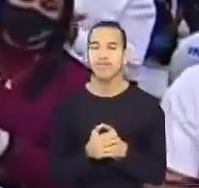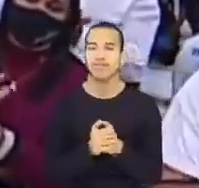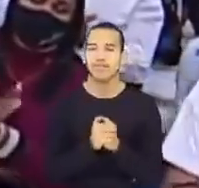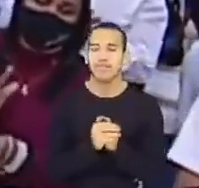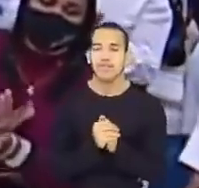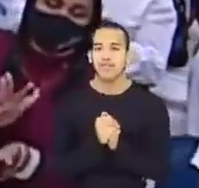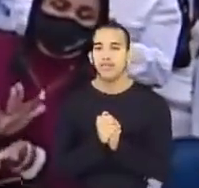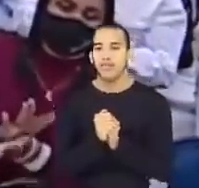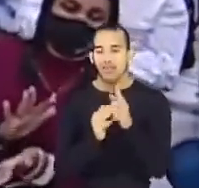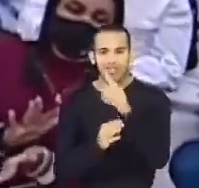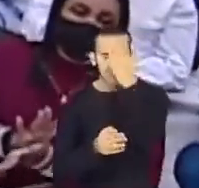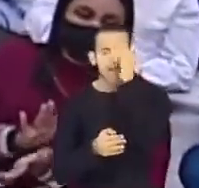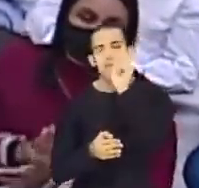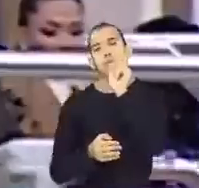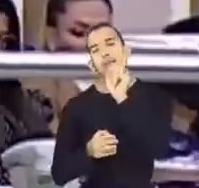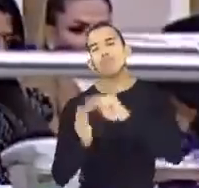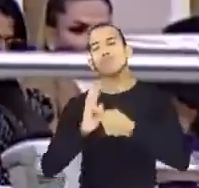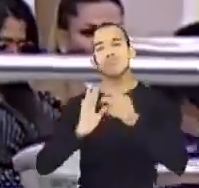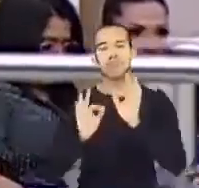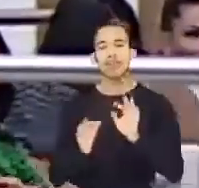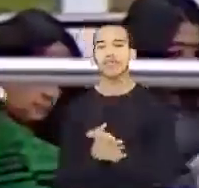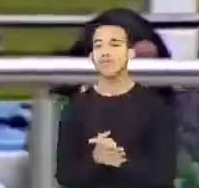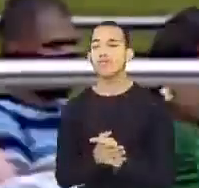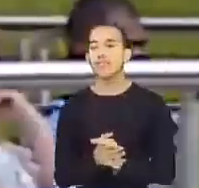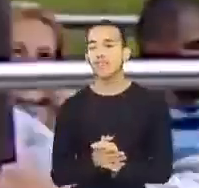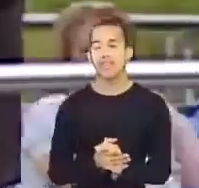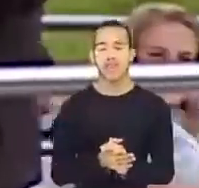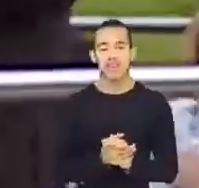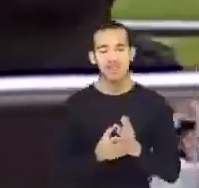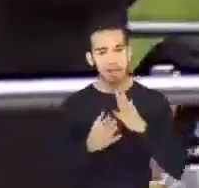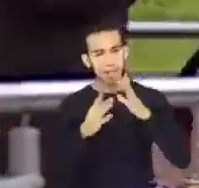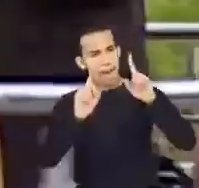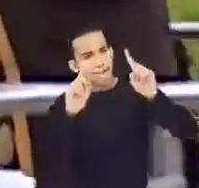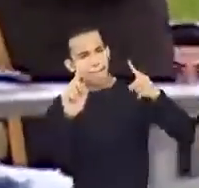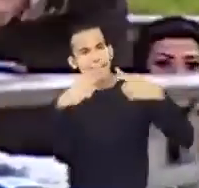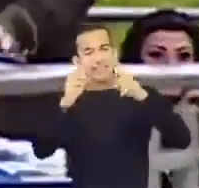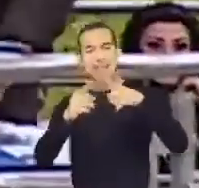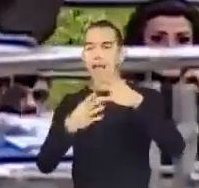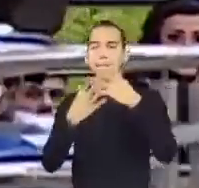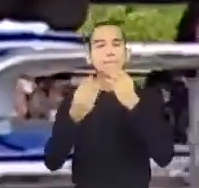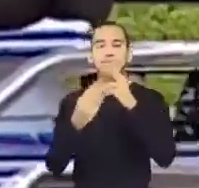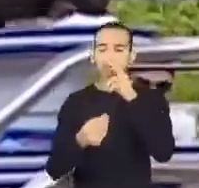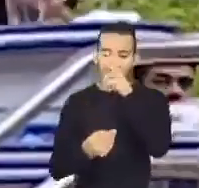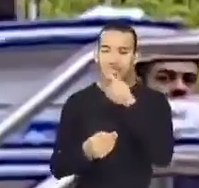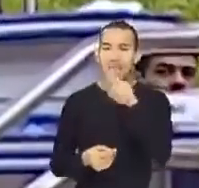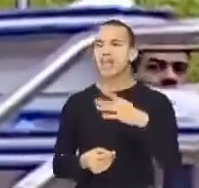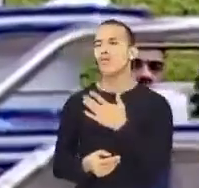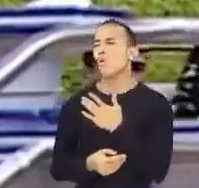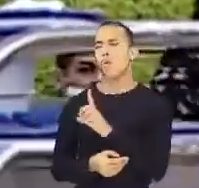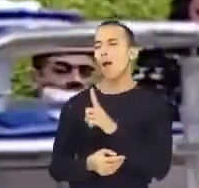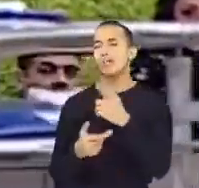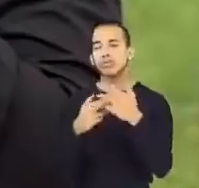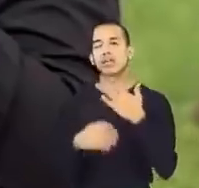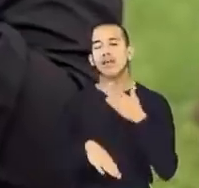Você sabe o que é? A pressão é grande, e eles, Eles não gostam muito das coisas que eu falo. Essa semana eu estava acompanhando